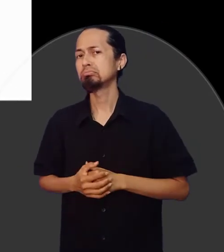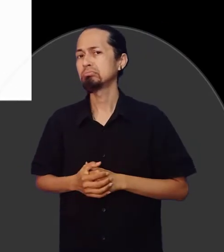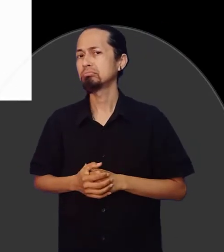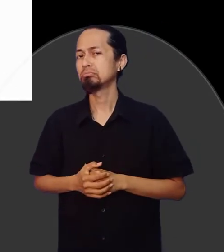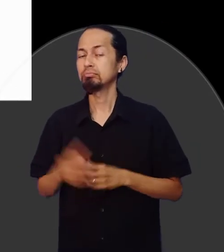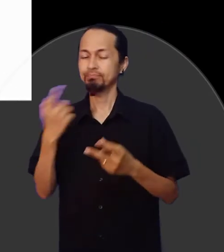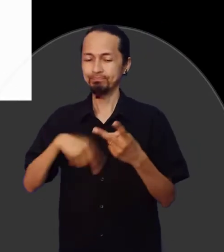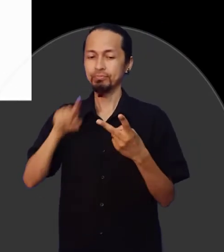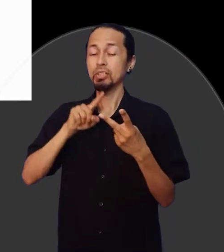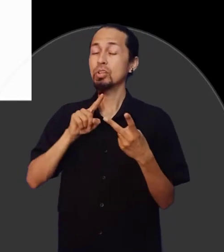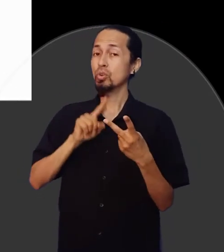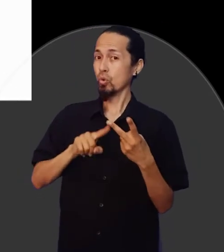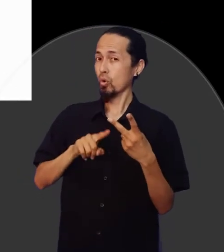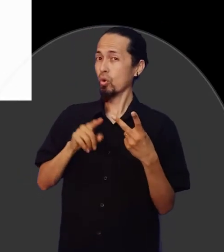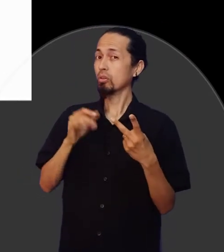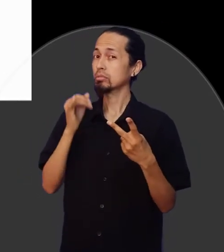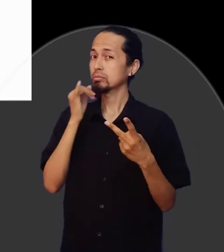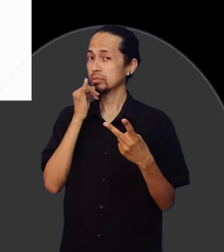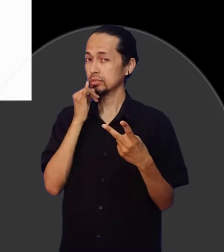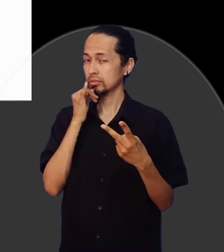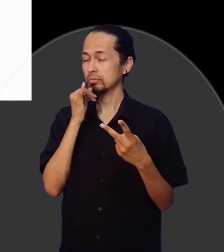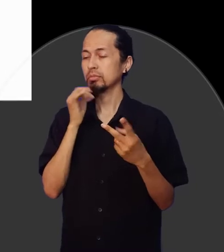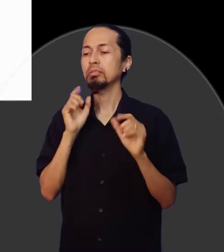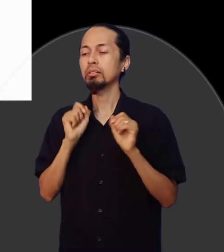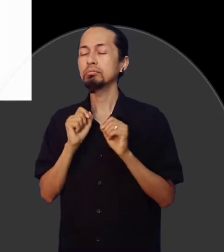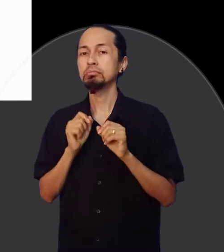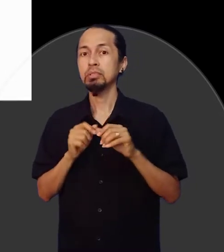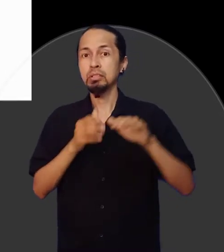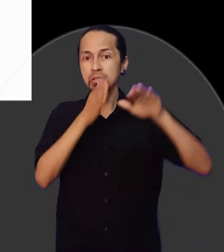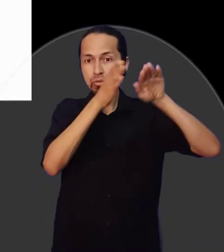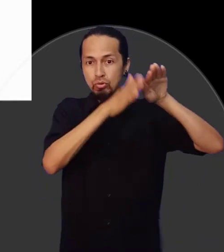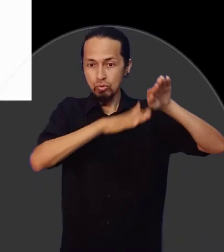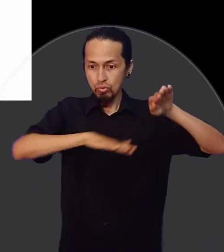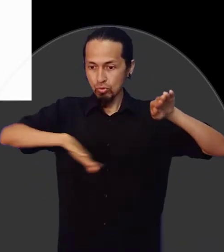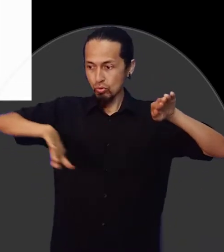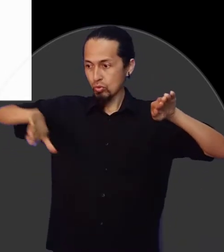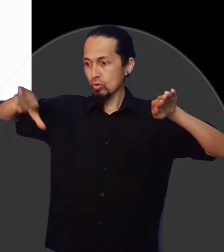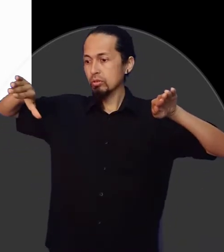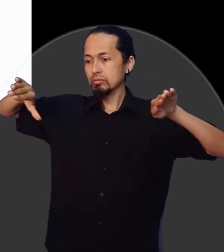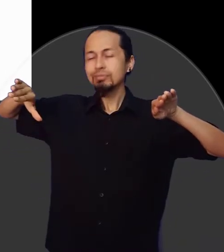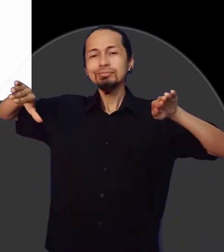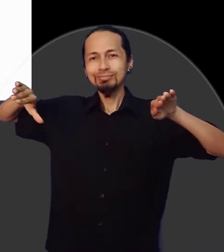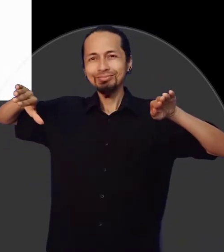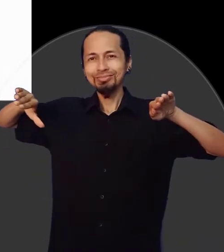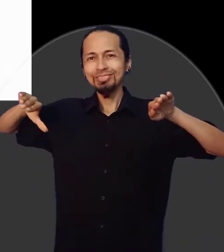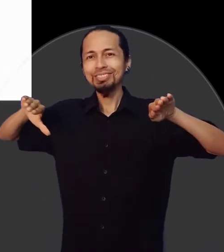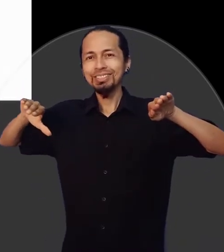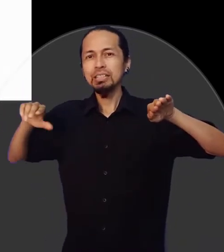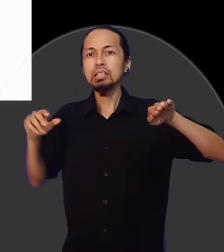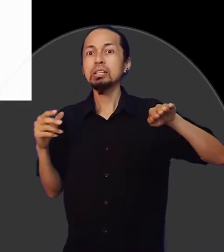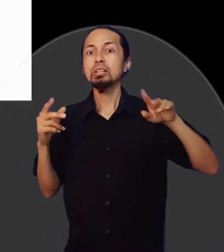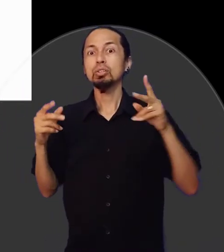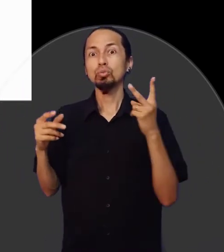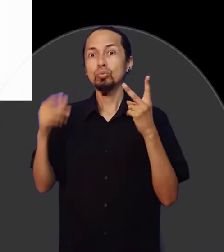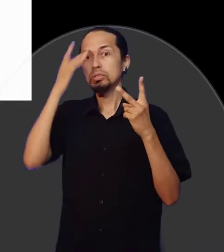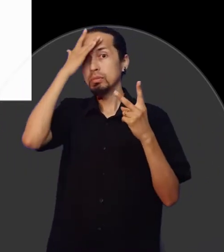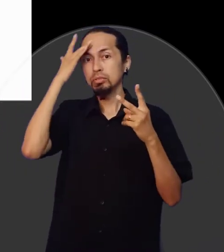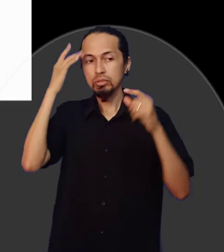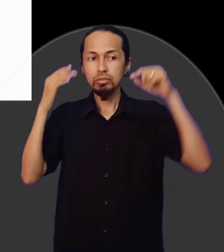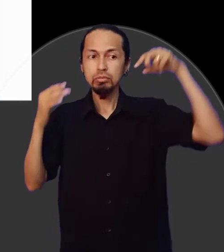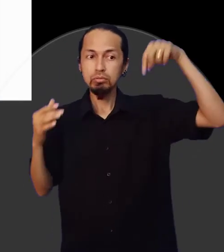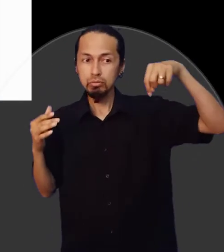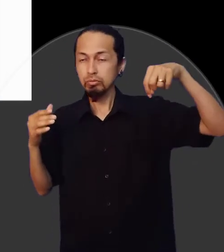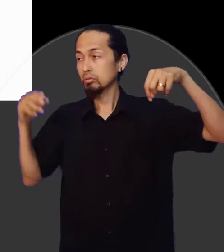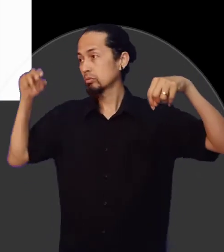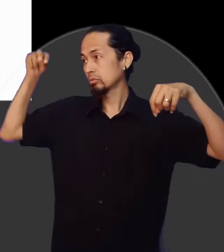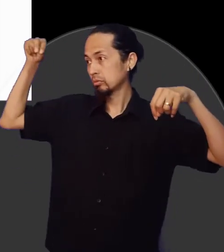Situação 2. Temos um desenho de pista de skate com o formato de uma curva cicloide, onde 2 skatistas partem simultaneamente de pontos